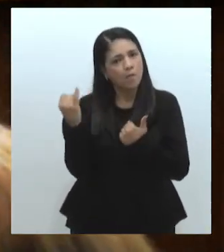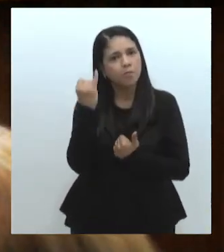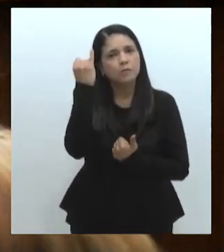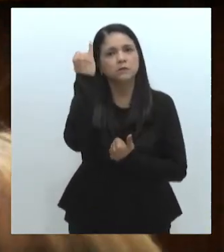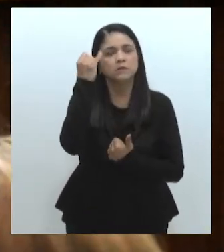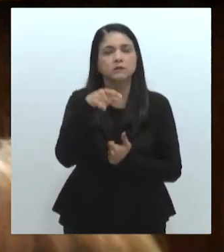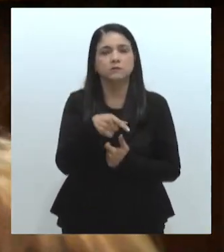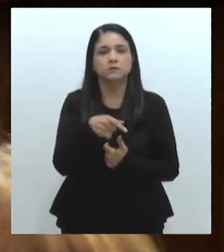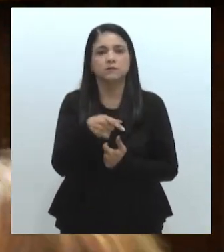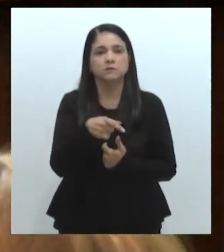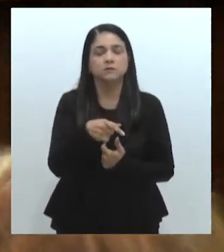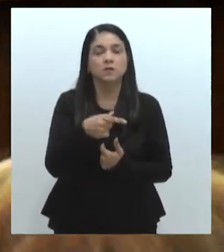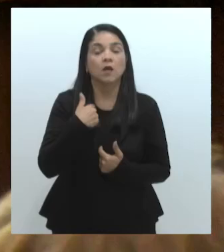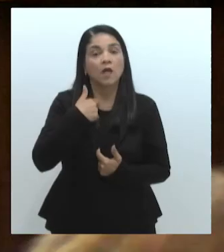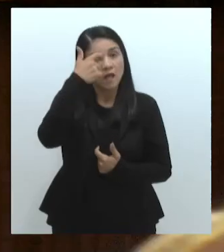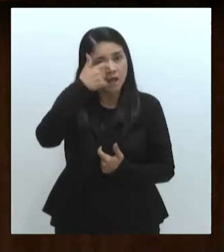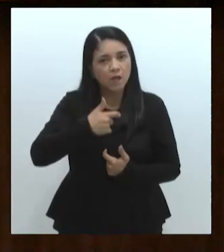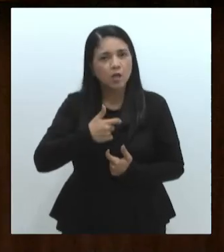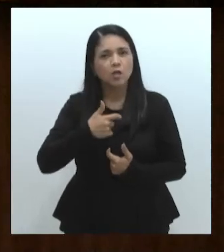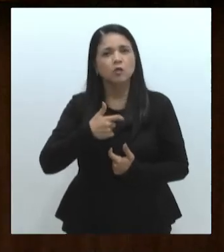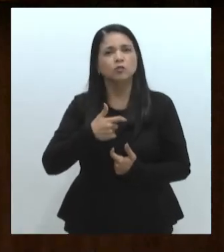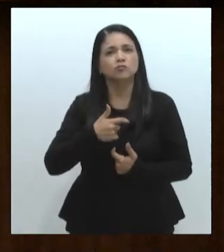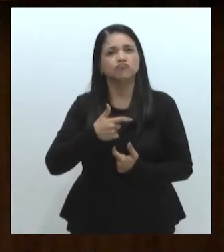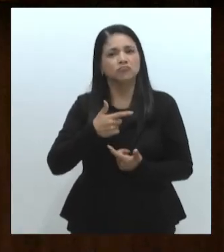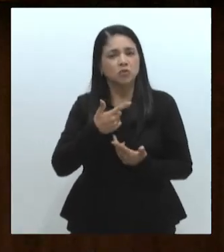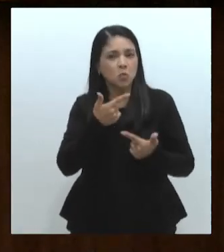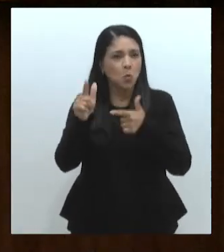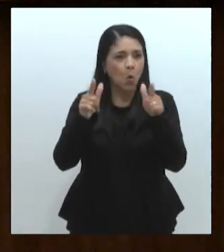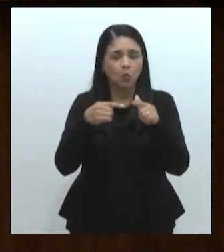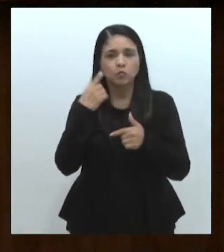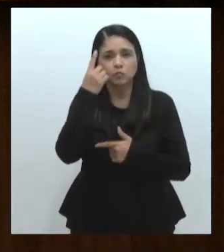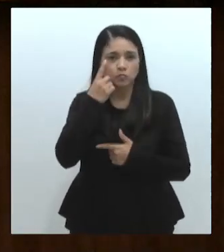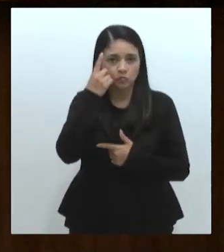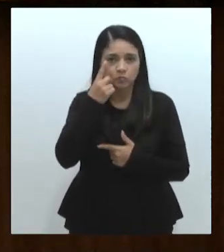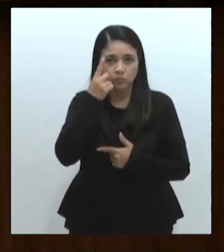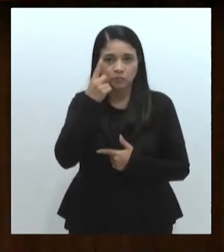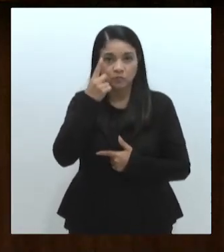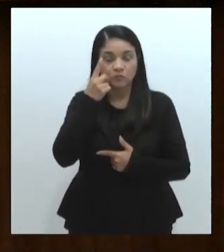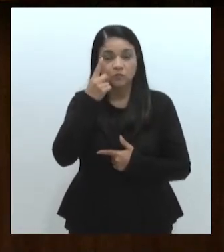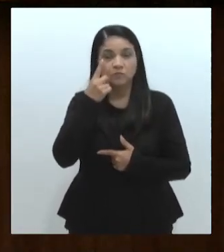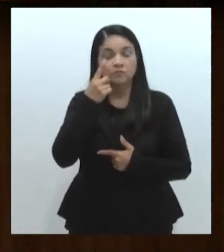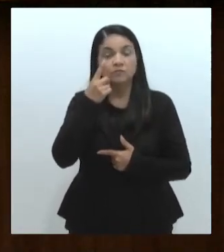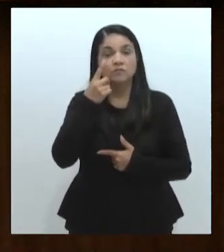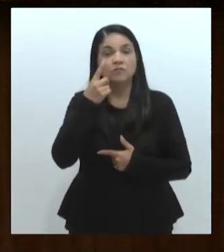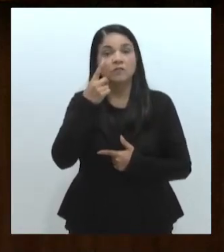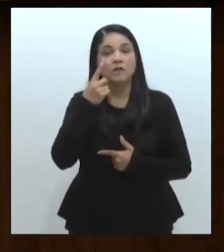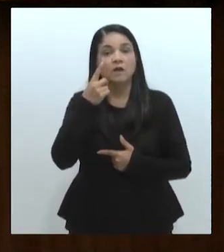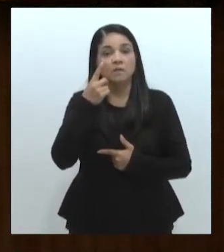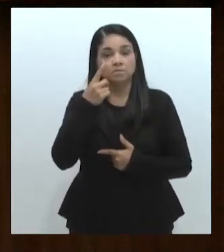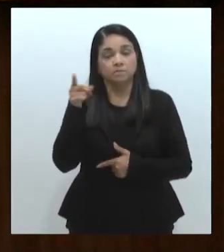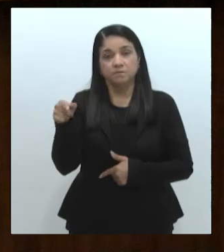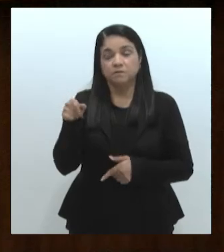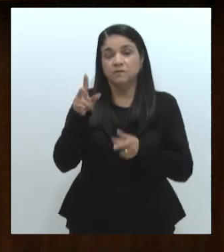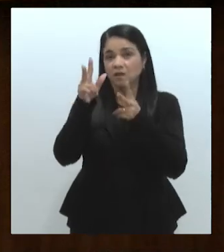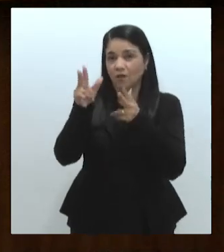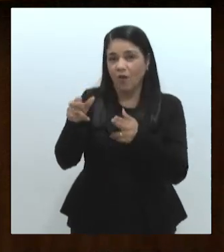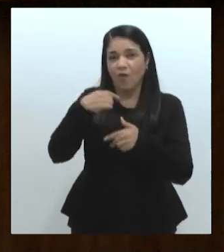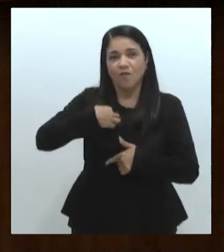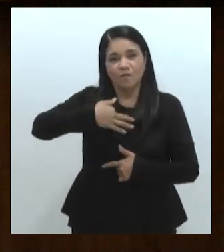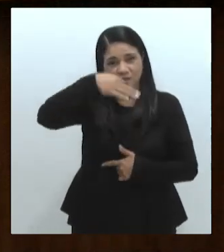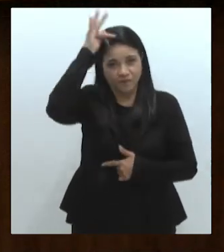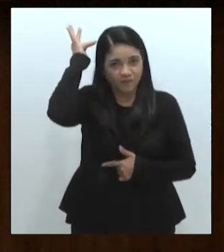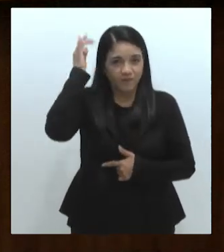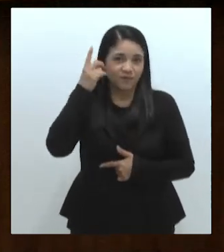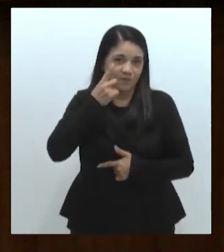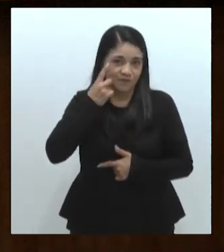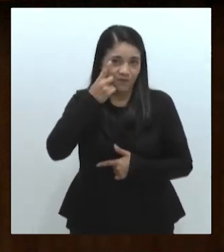né? Eu sou daqueles, muitos deputados, né? Eu sou daquele o deputado Fred Pacheco, eu